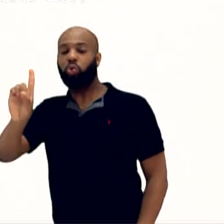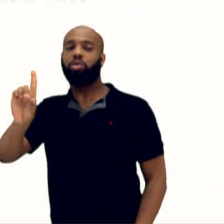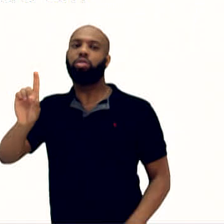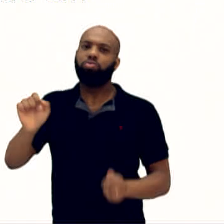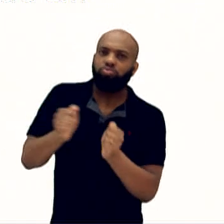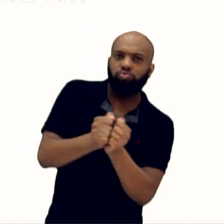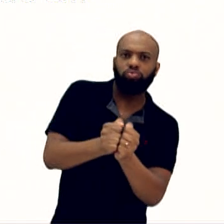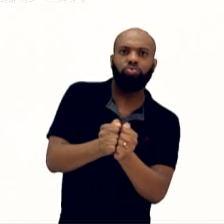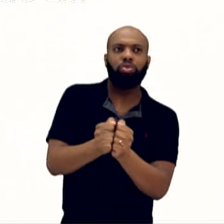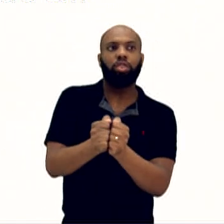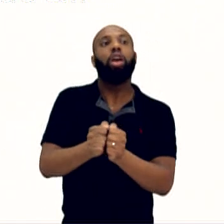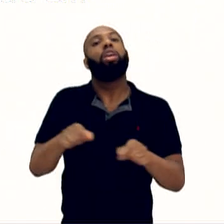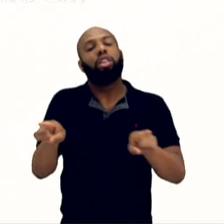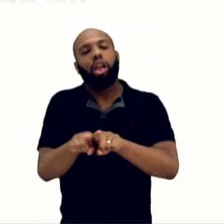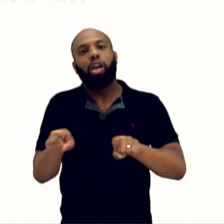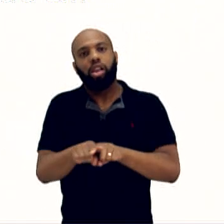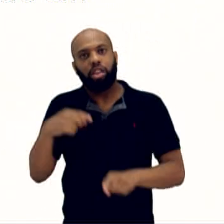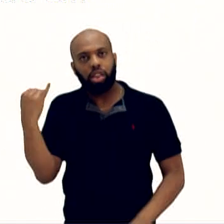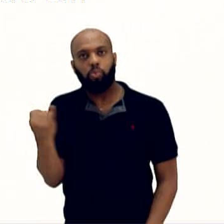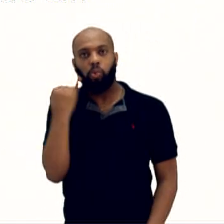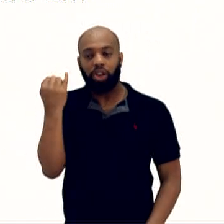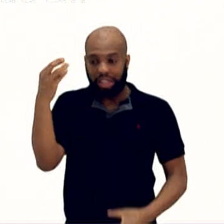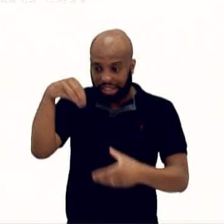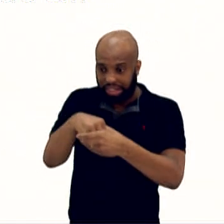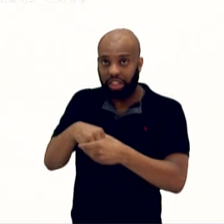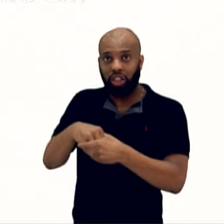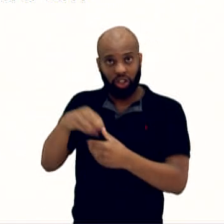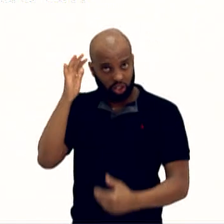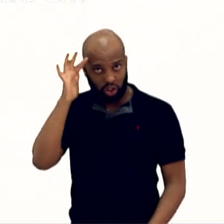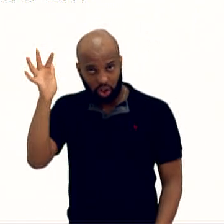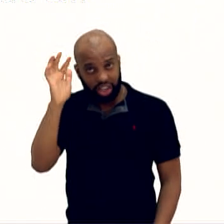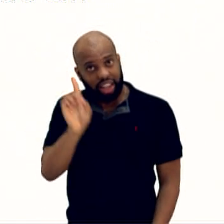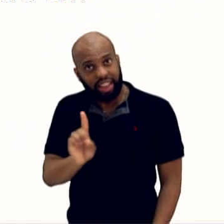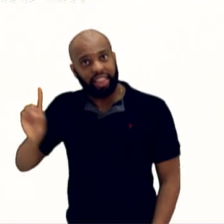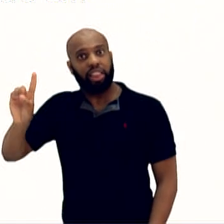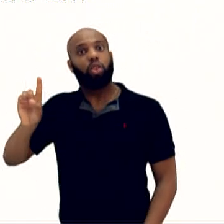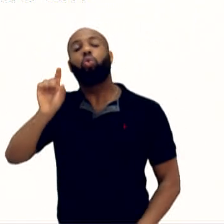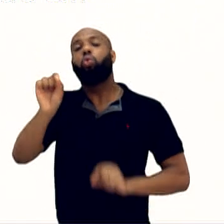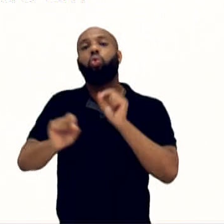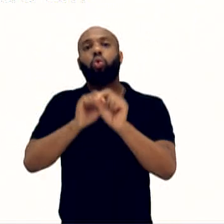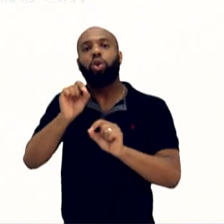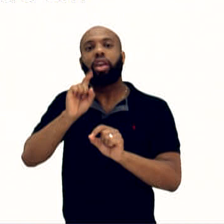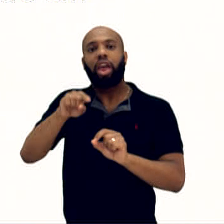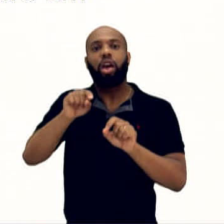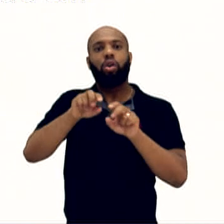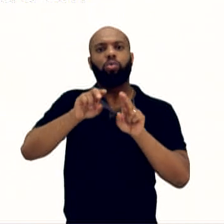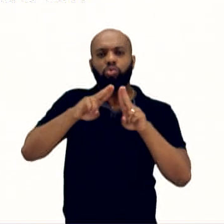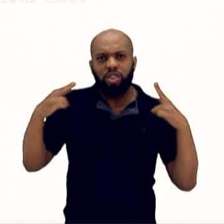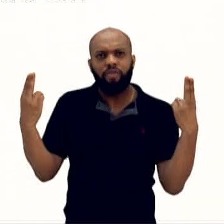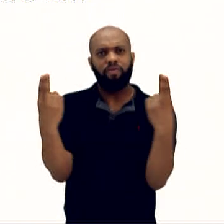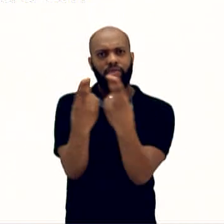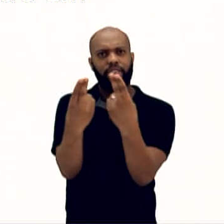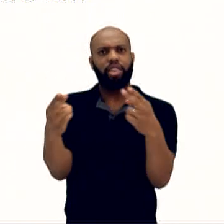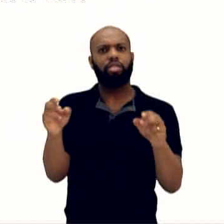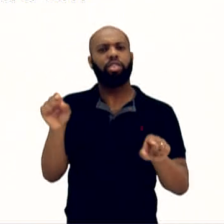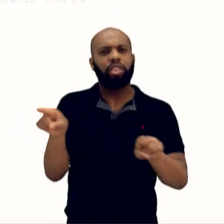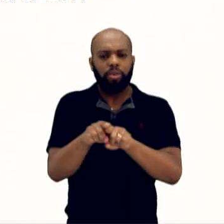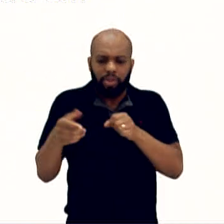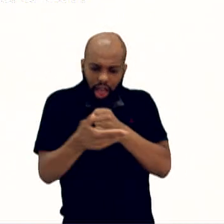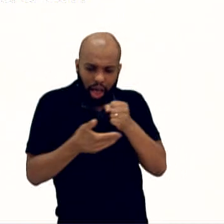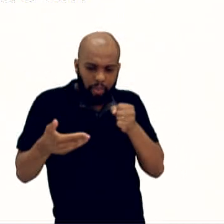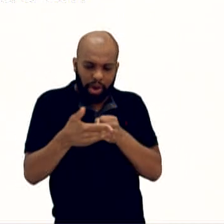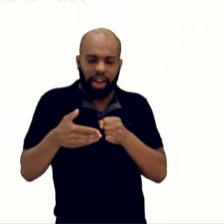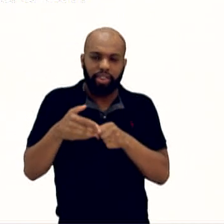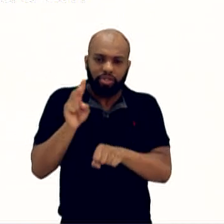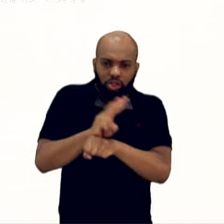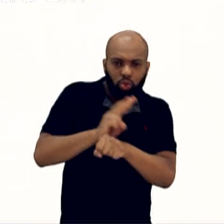imanente. Vale dizer que, em sua doutrina, Deus é identificado com o mundo ou com o princípio que o